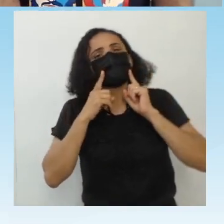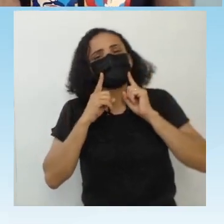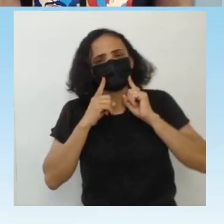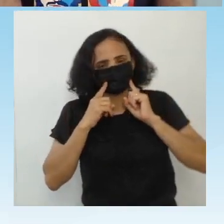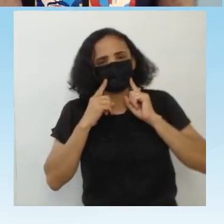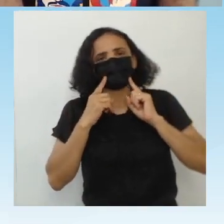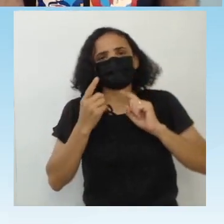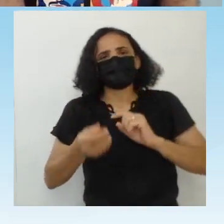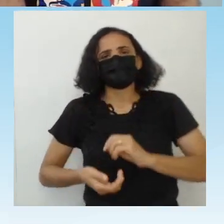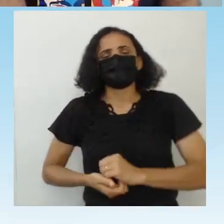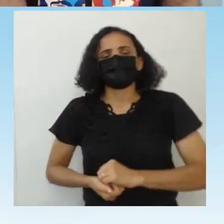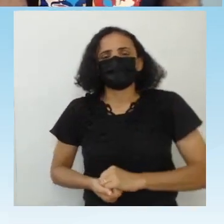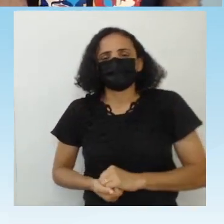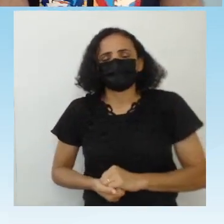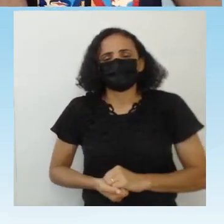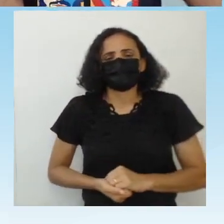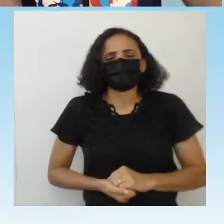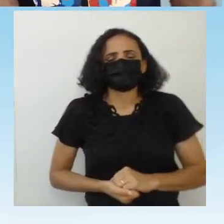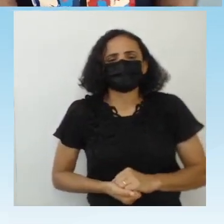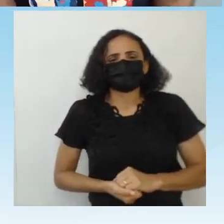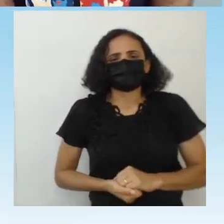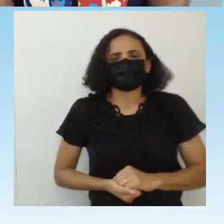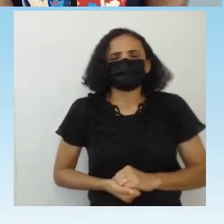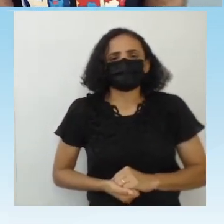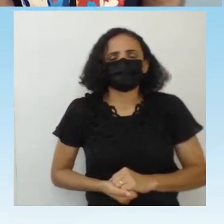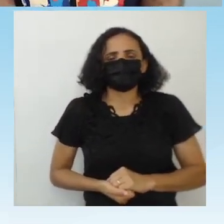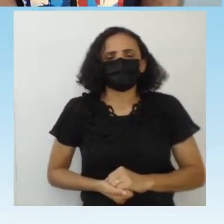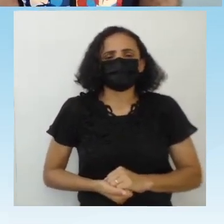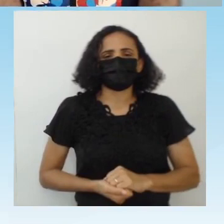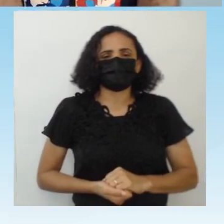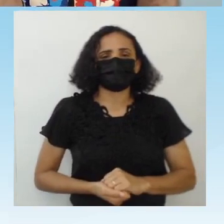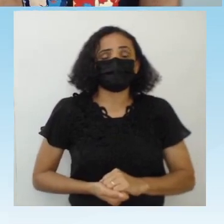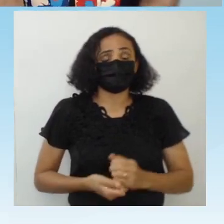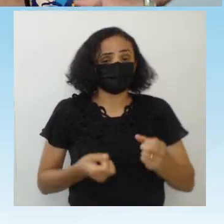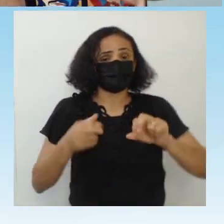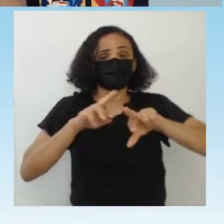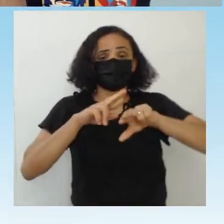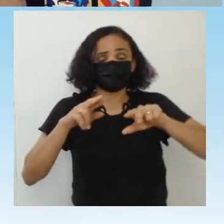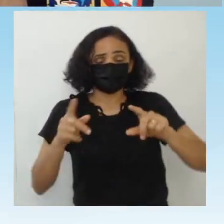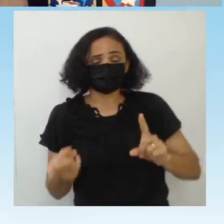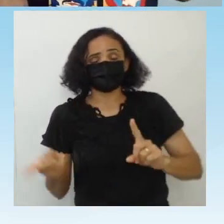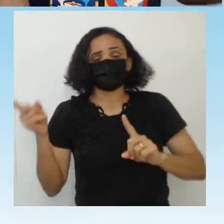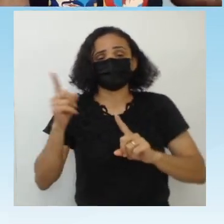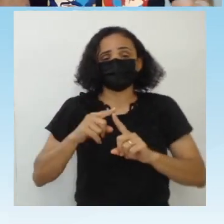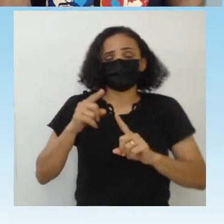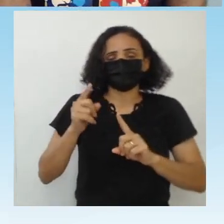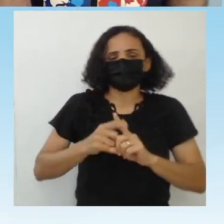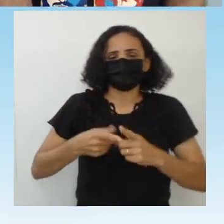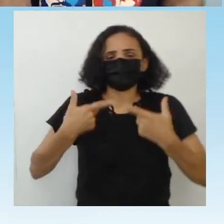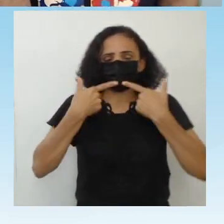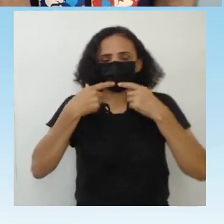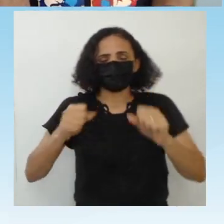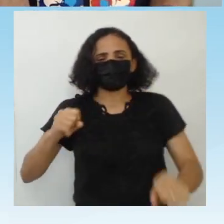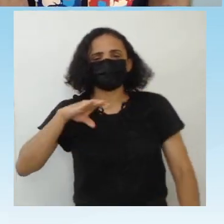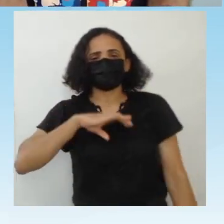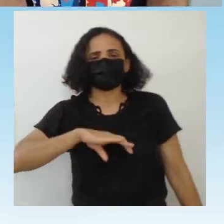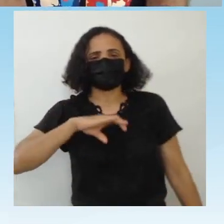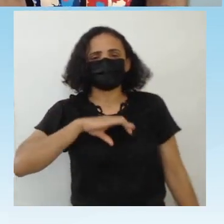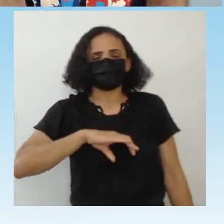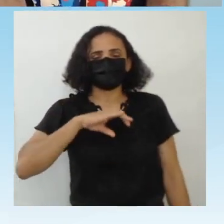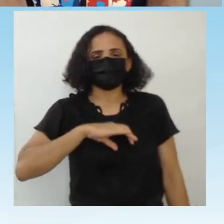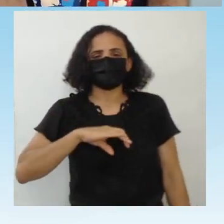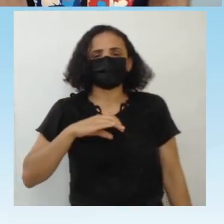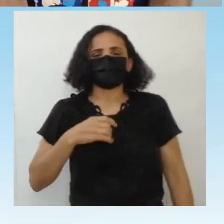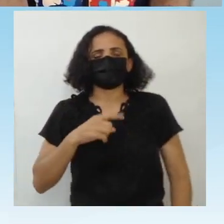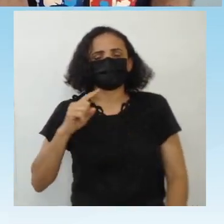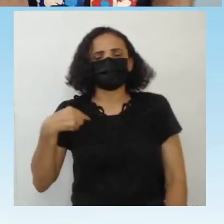Então, a variedade popular da língua portuguesa, que é essa variante típica do Nordeste, né? Então,